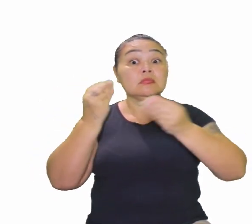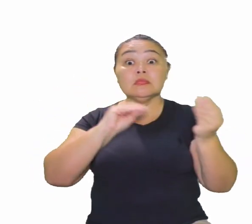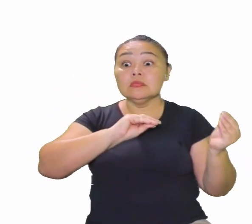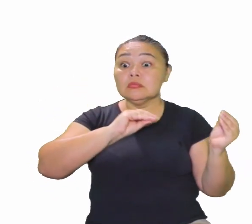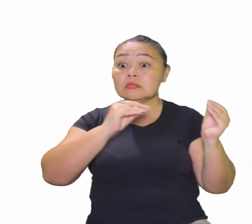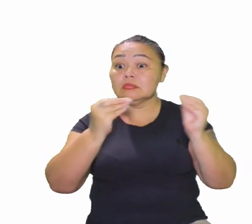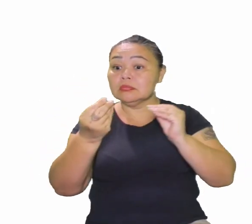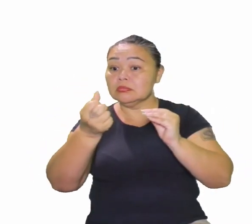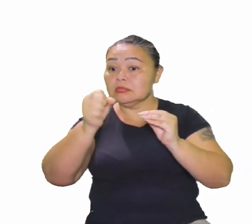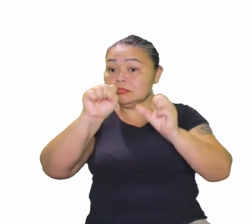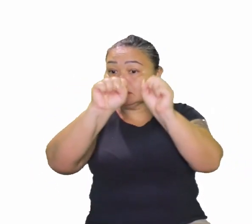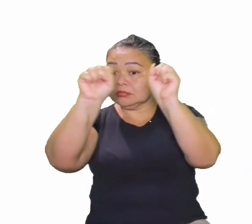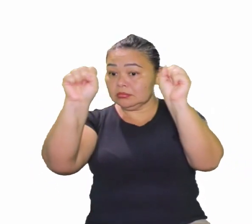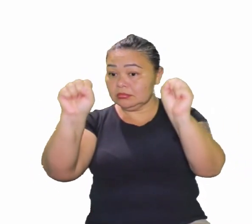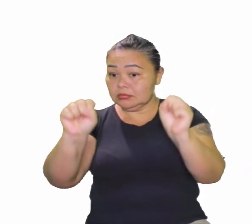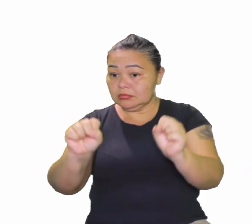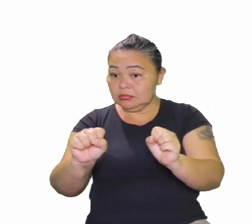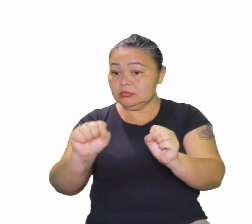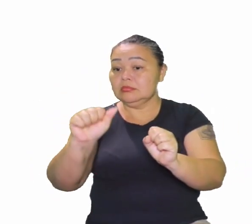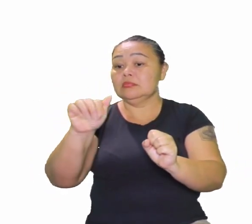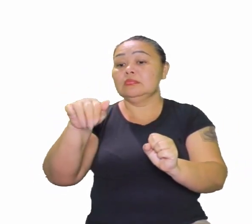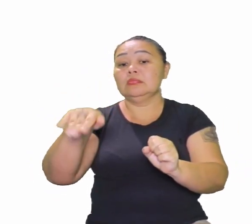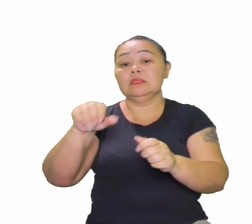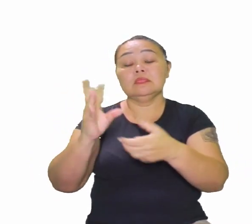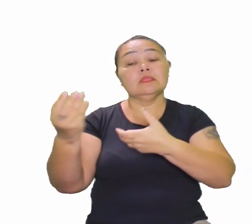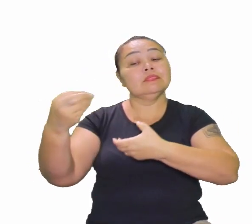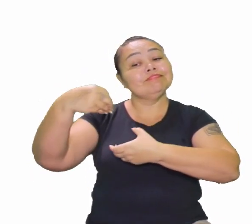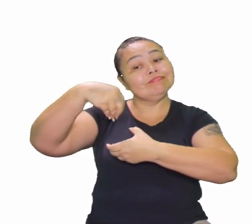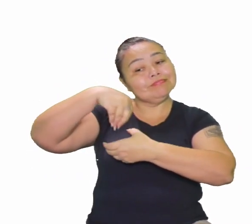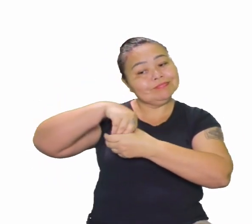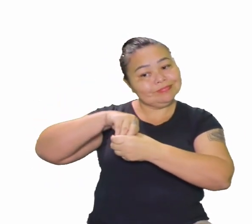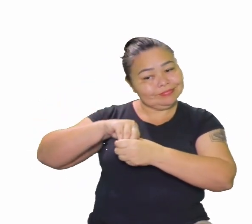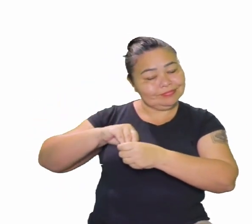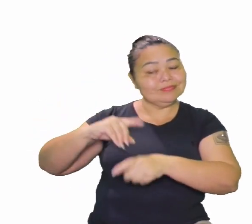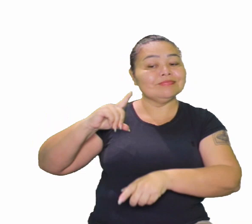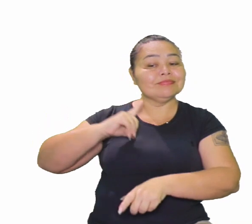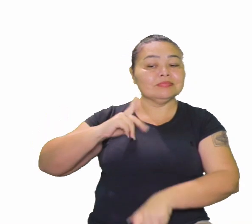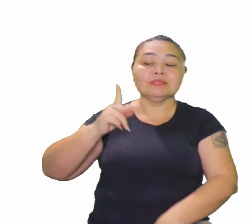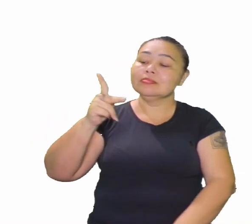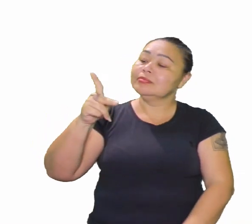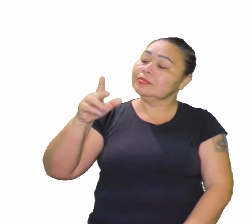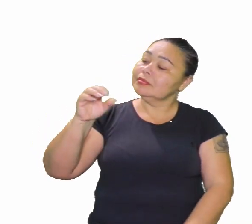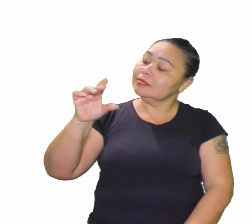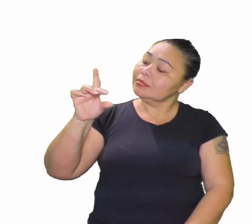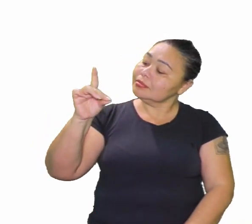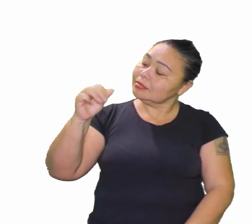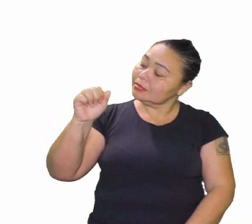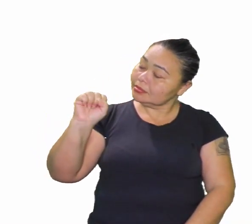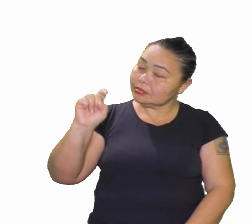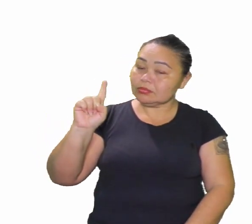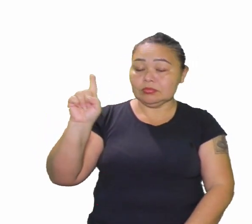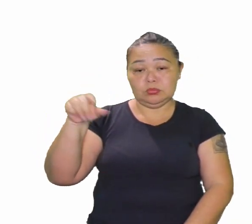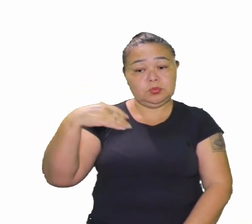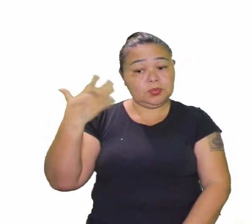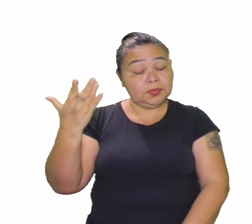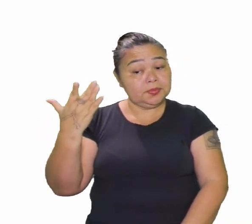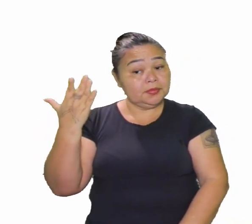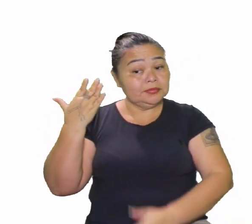manejo dos SAFs. E, obviamente, dentro deste manejo está também incluído as podas, mas a gente enfatizou nisso numa